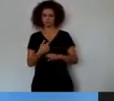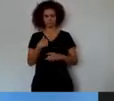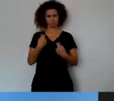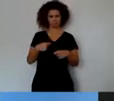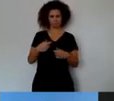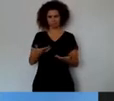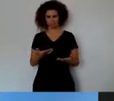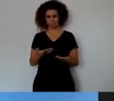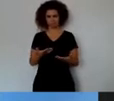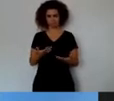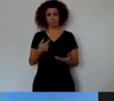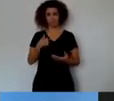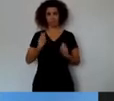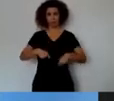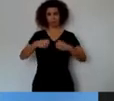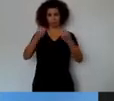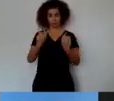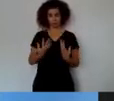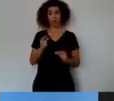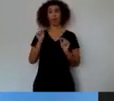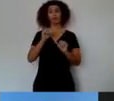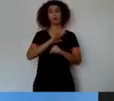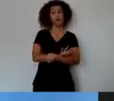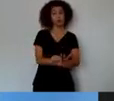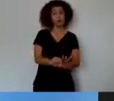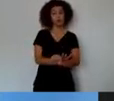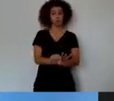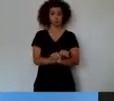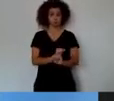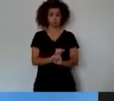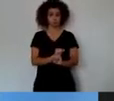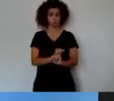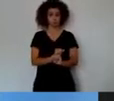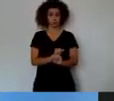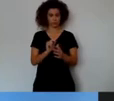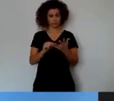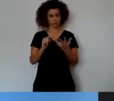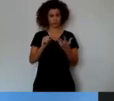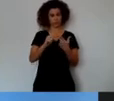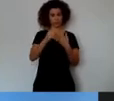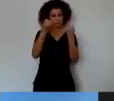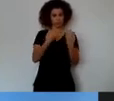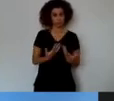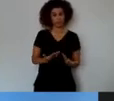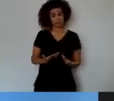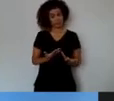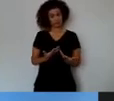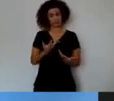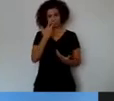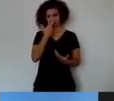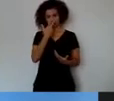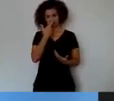explica, o que que é racismo, não sei o quê, nos diz também de uma relação que tem um ranço que